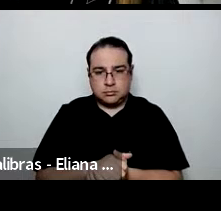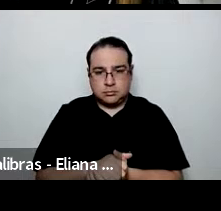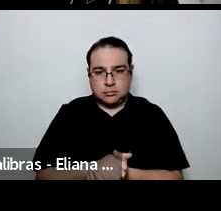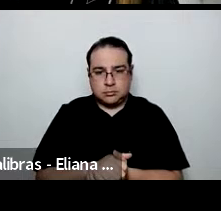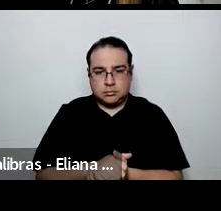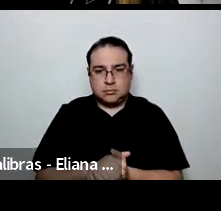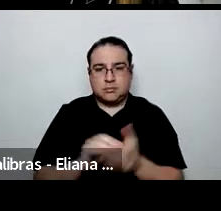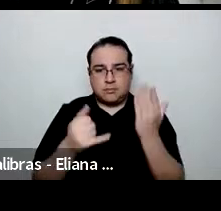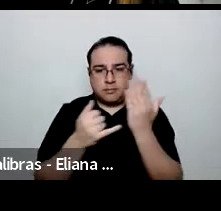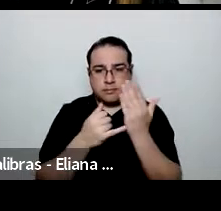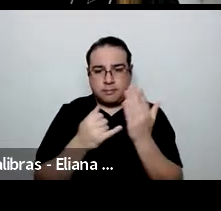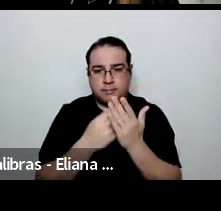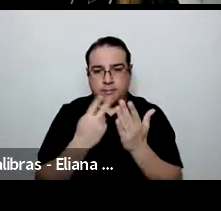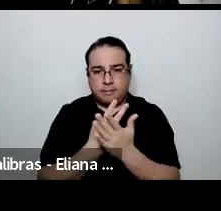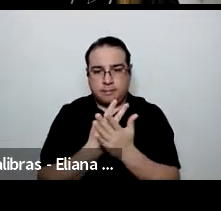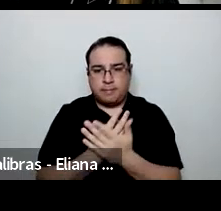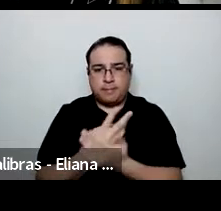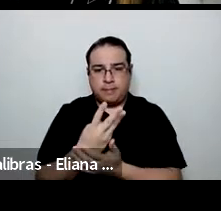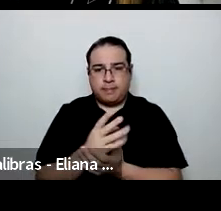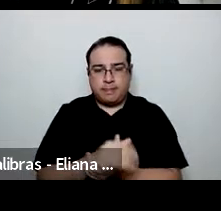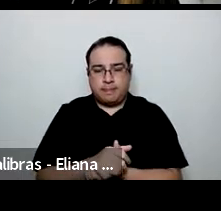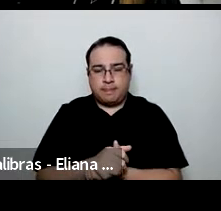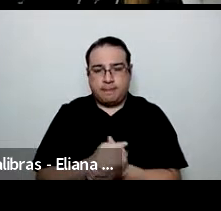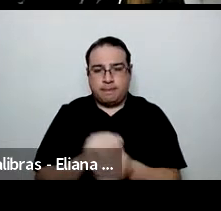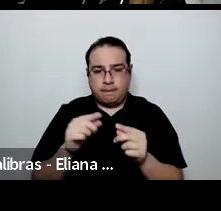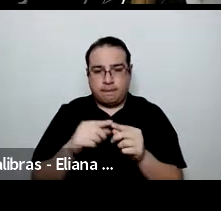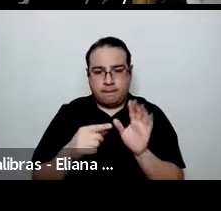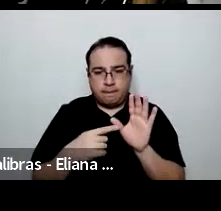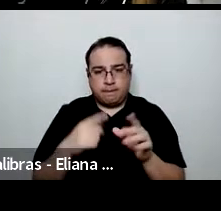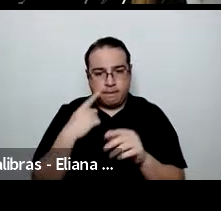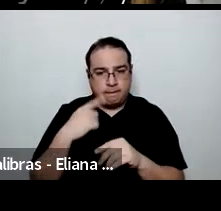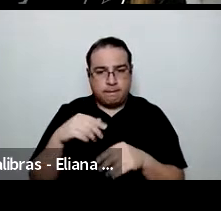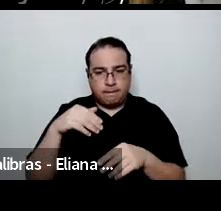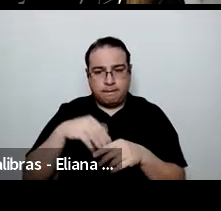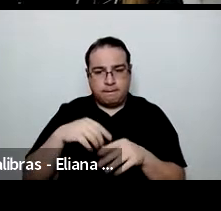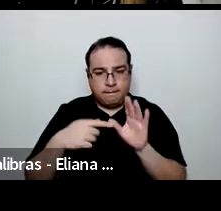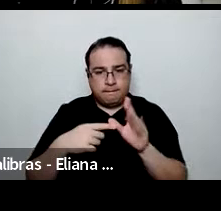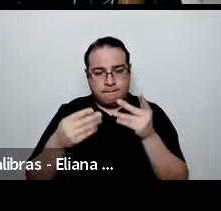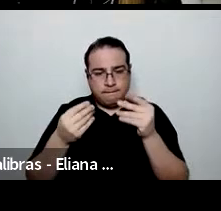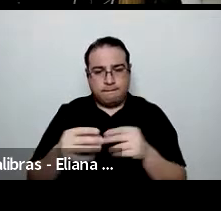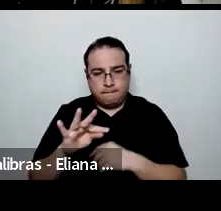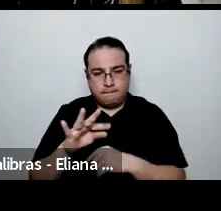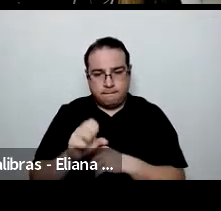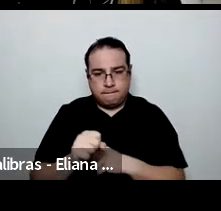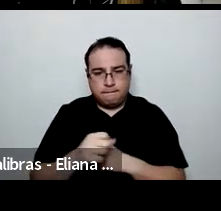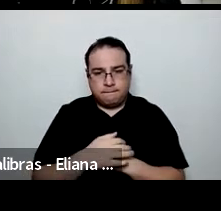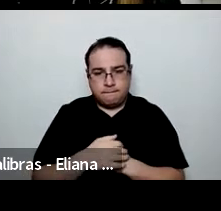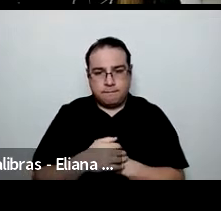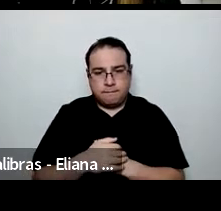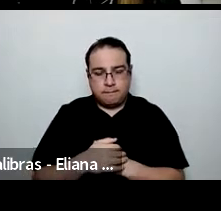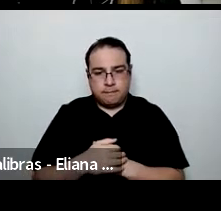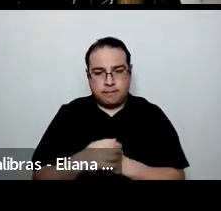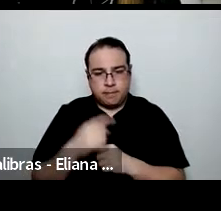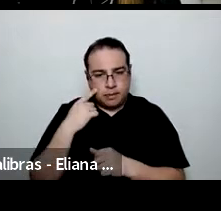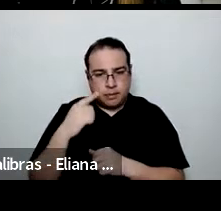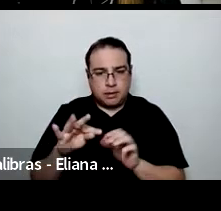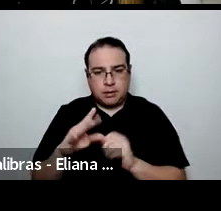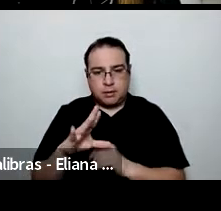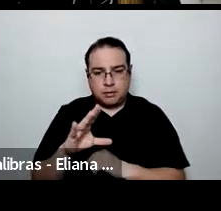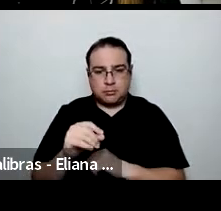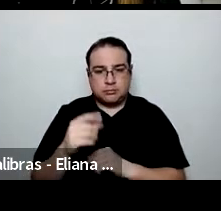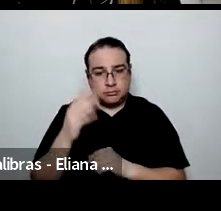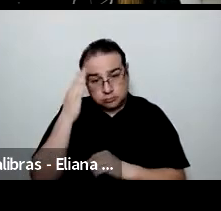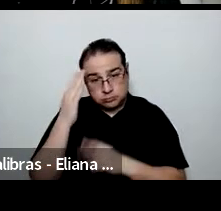ipe irregularidade três emissão de recibo eleitoral após a entrega da prestação de contas o órgão técnico